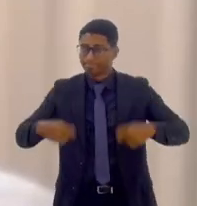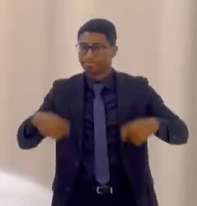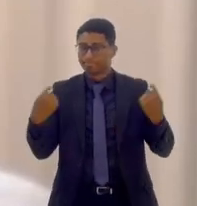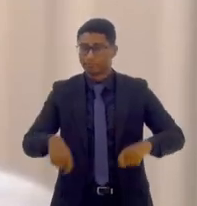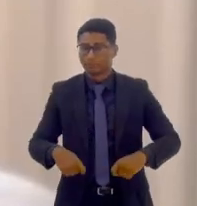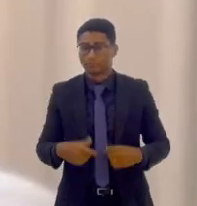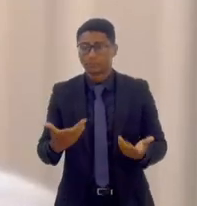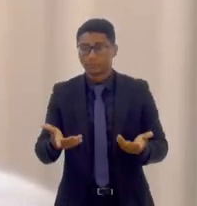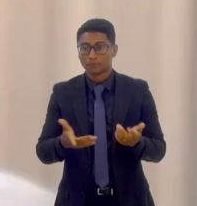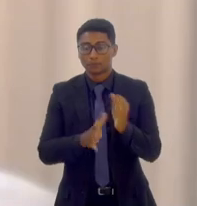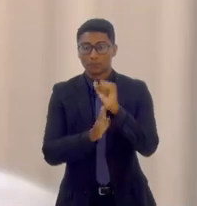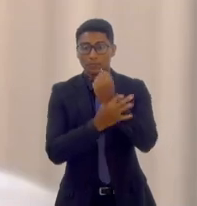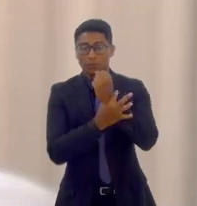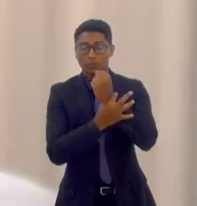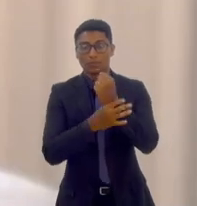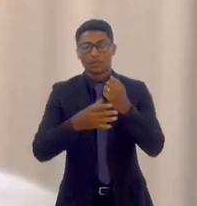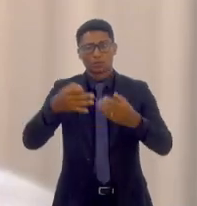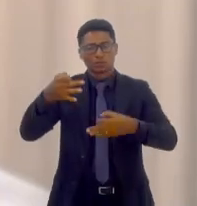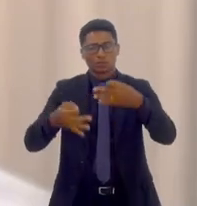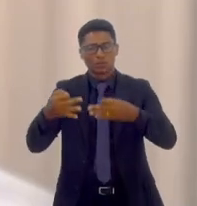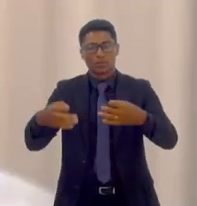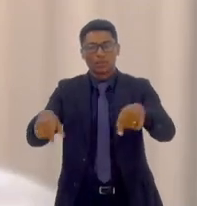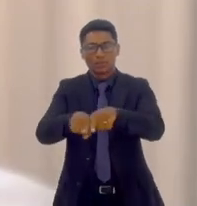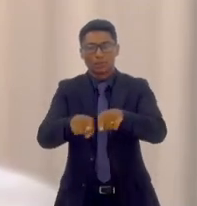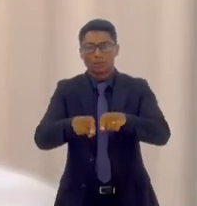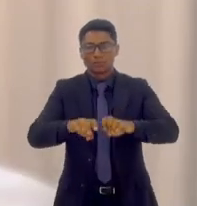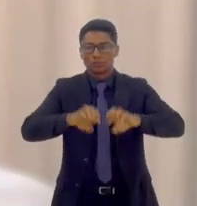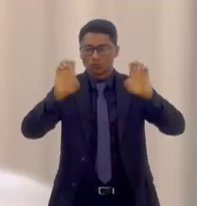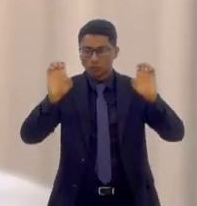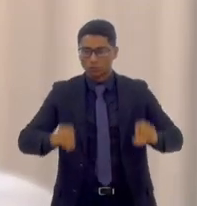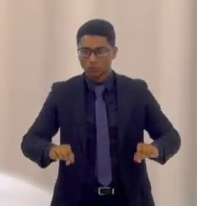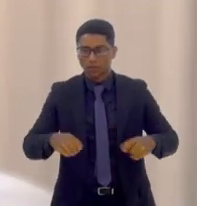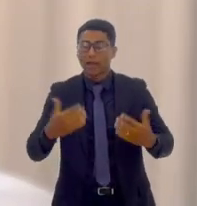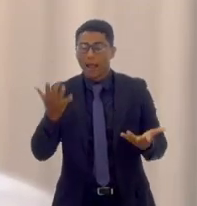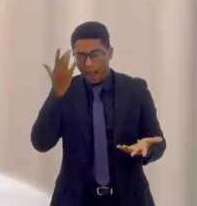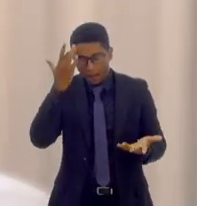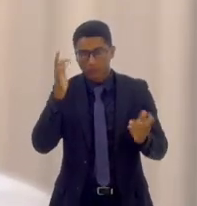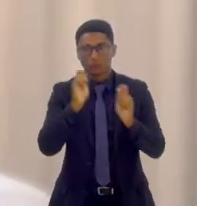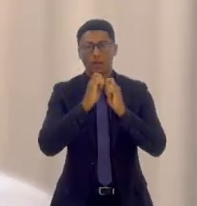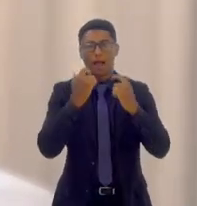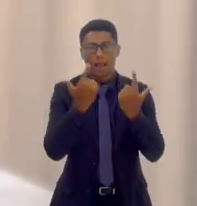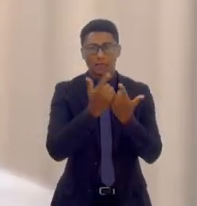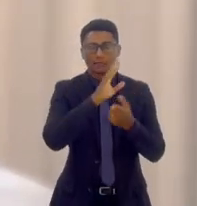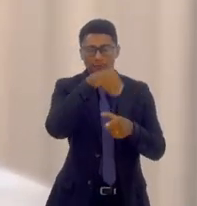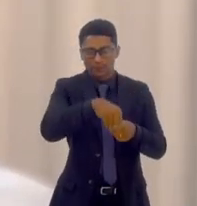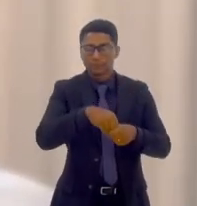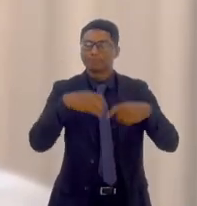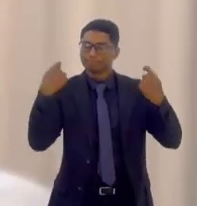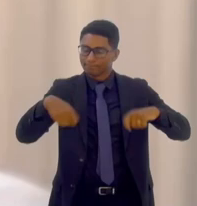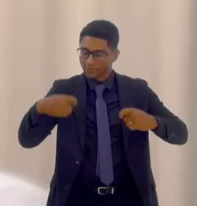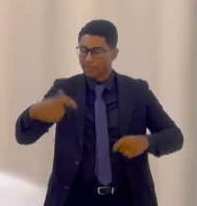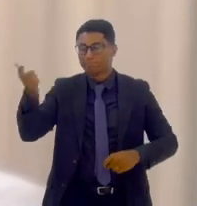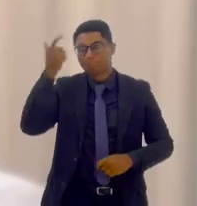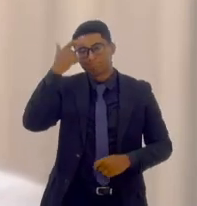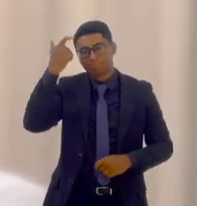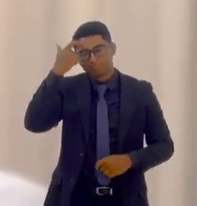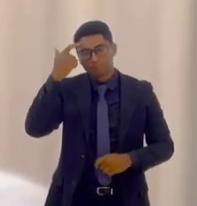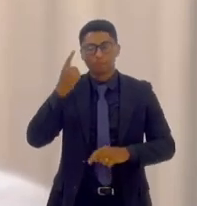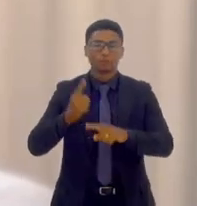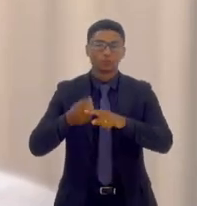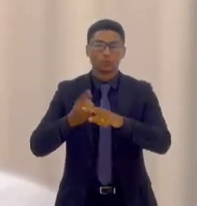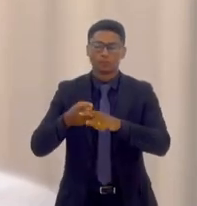Acho que segurança jurídica e infraestrutura são as duas coisas que a Alerj tem que se preocupar. Que o resto,